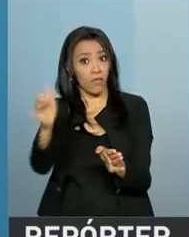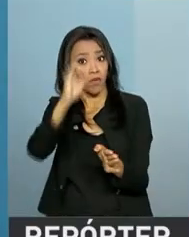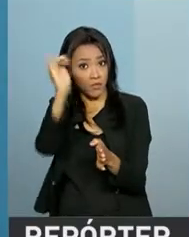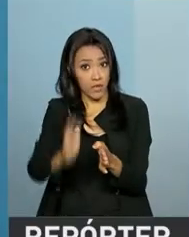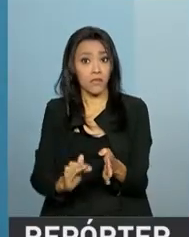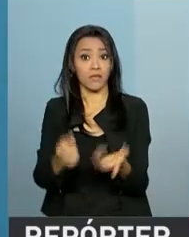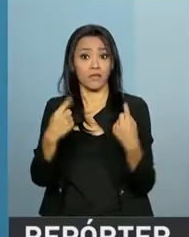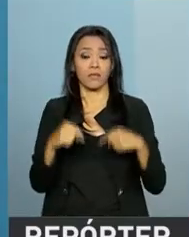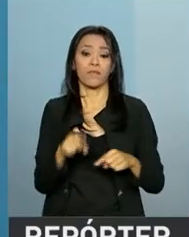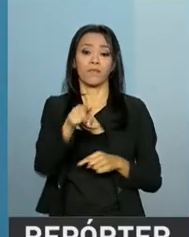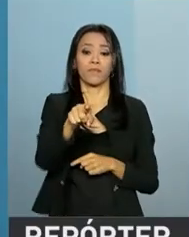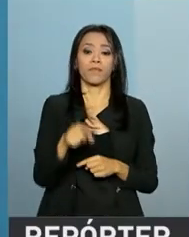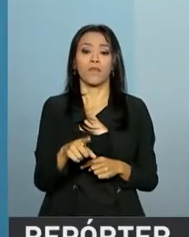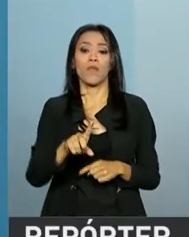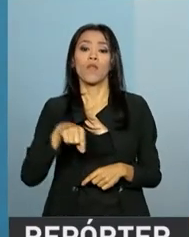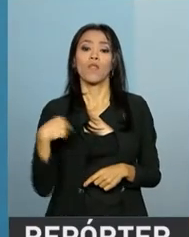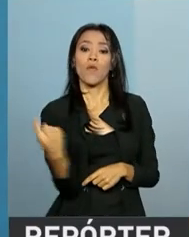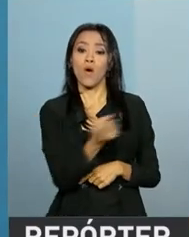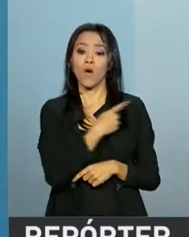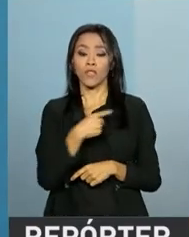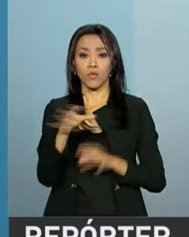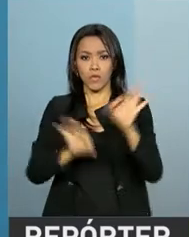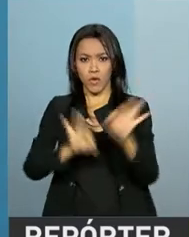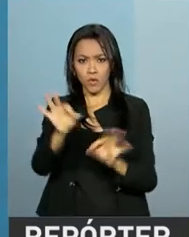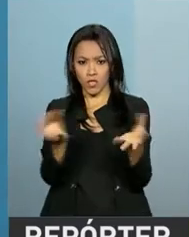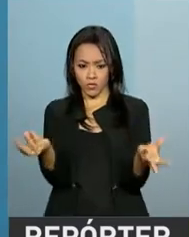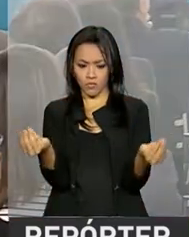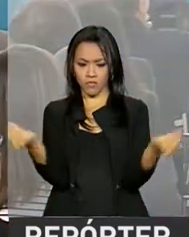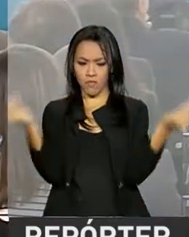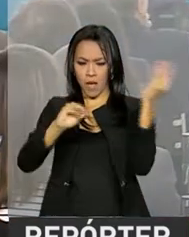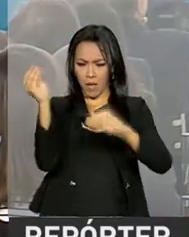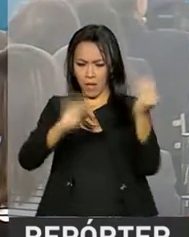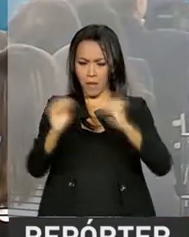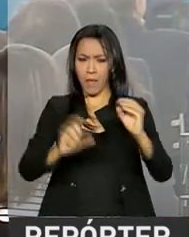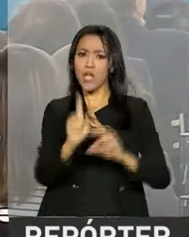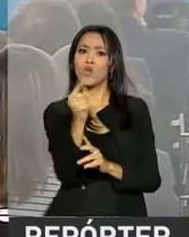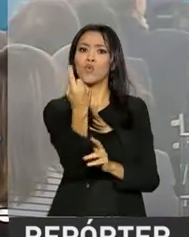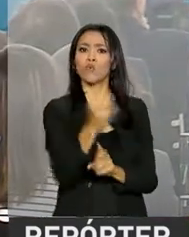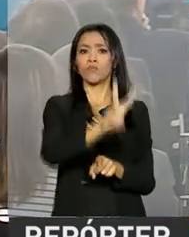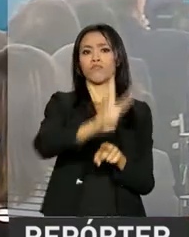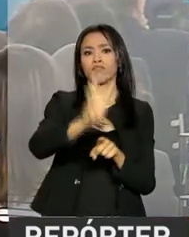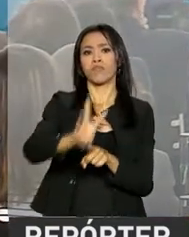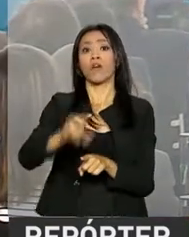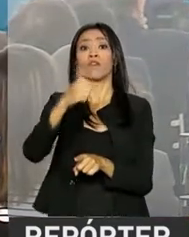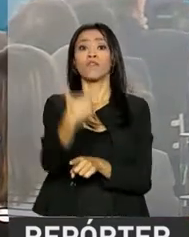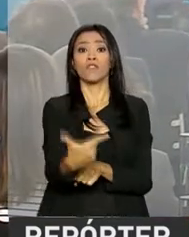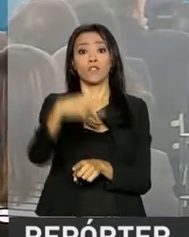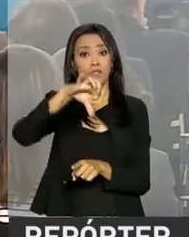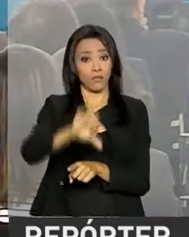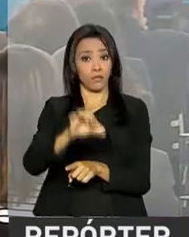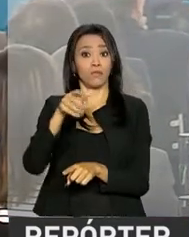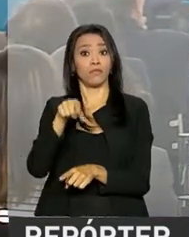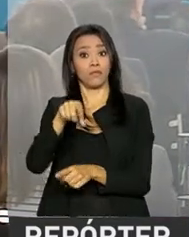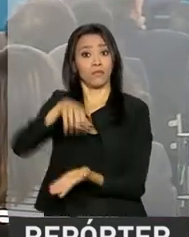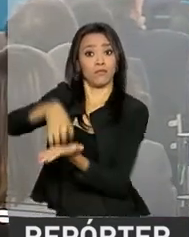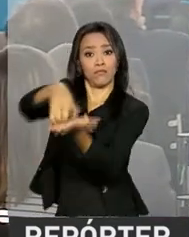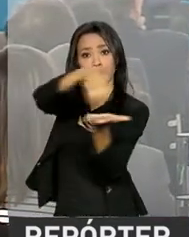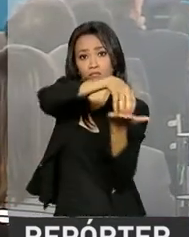estamos reunindo neste portal único 22 órgãos de governo.